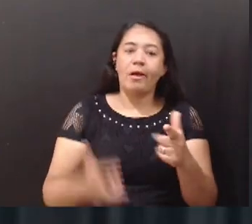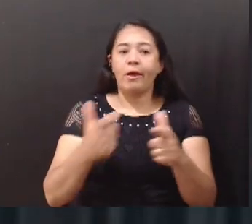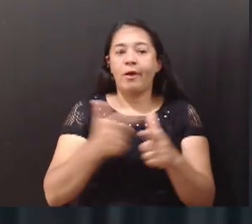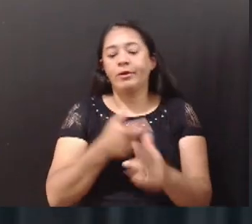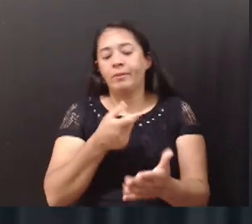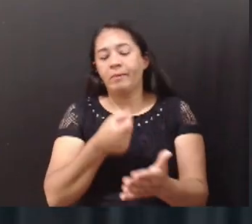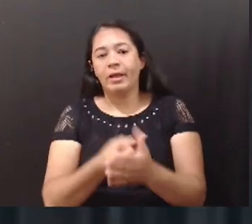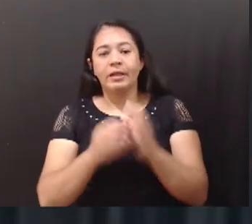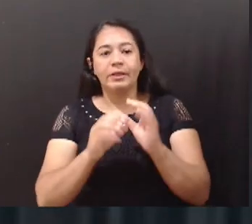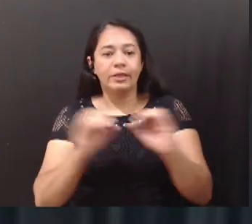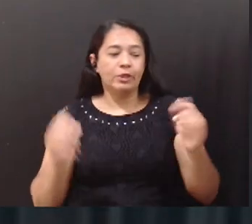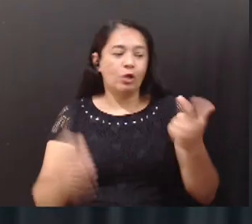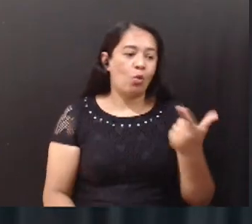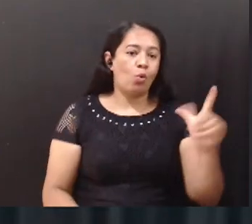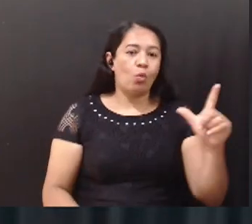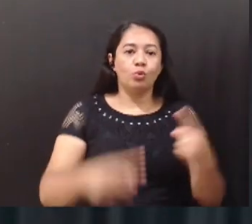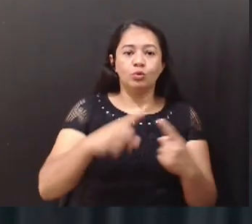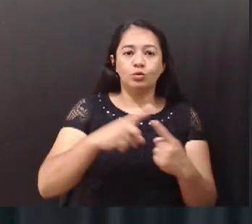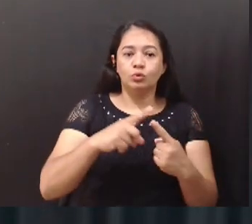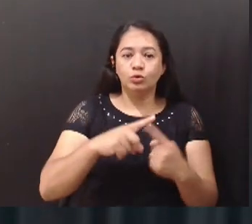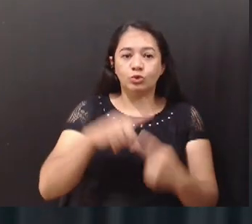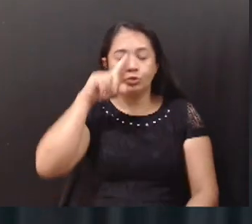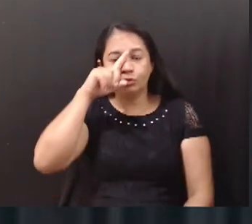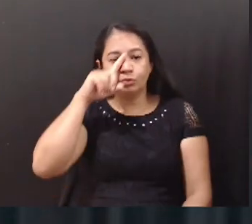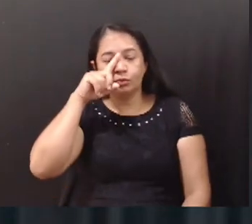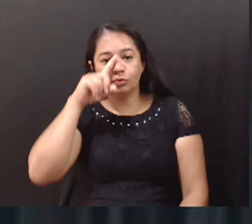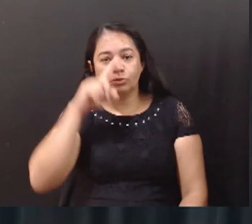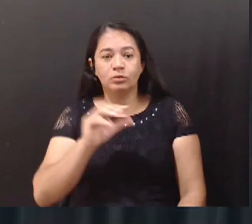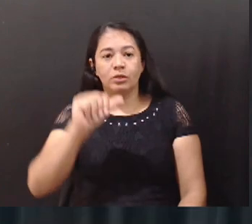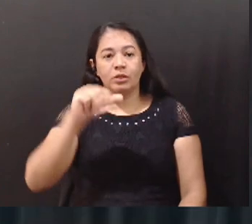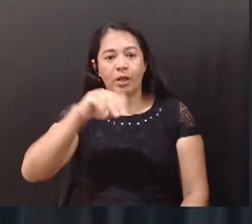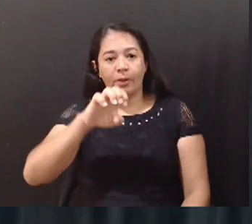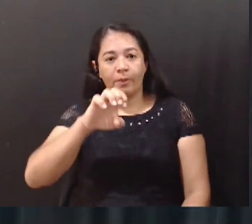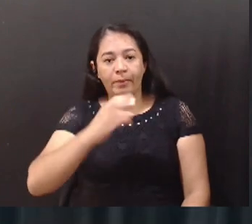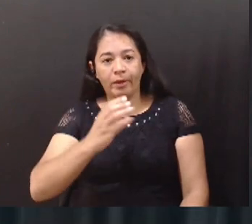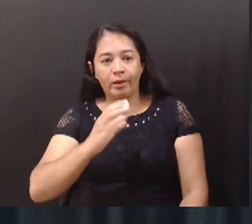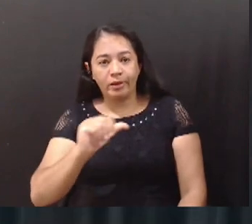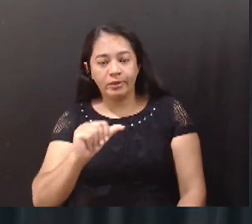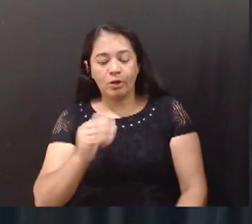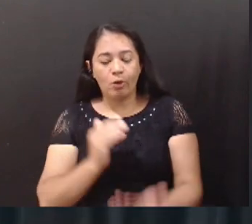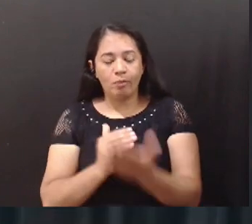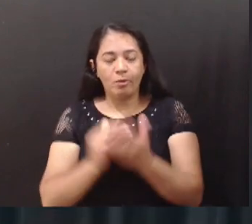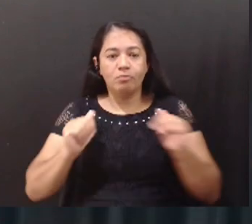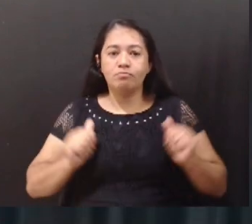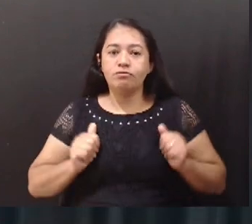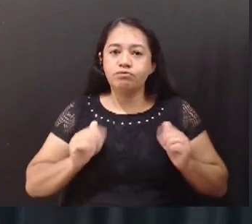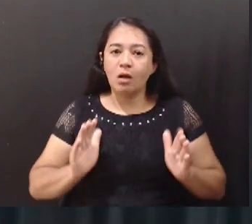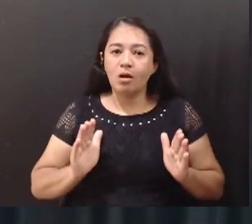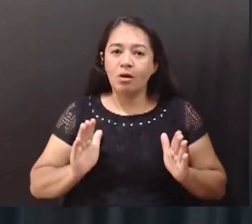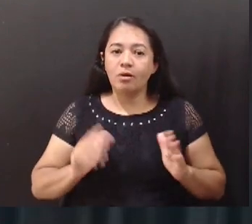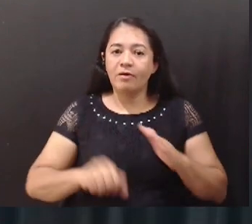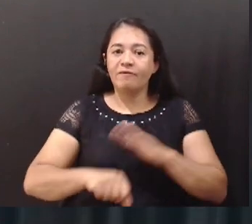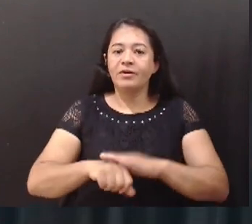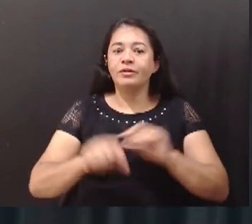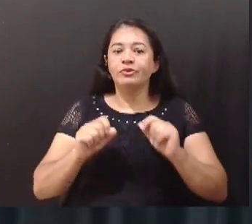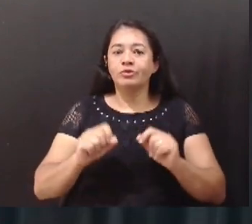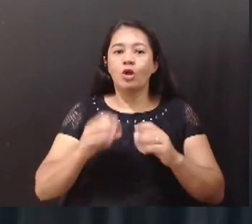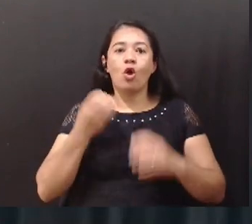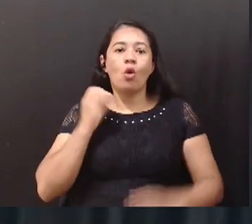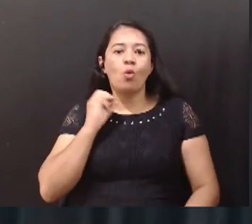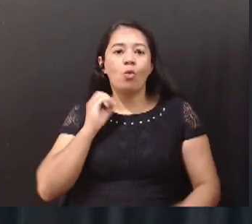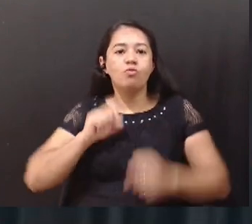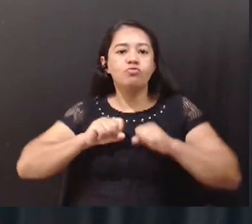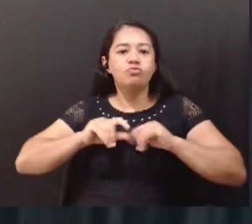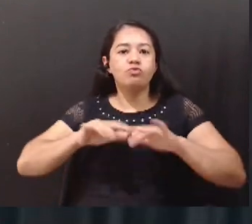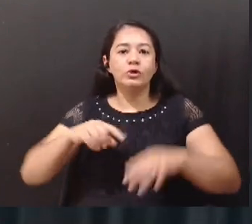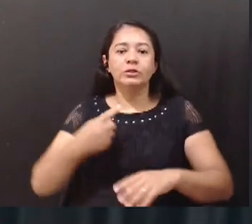gente sente isso, o nosso sistema de ameaça entra em ação. E o que ele faz? Ele libera neurohormônios para a gente ficar